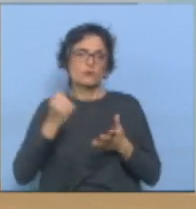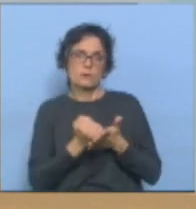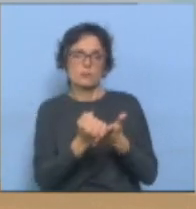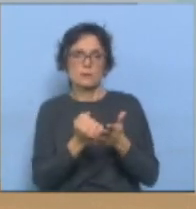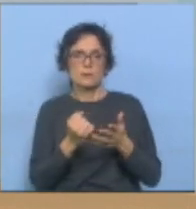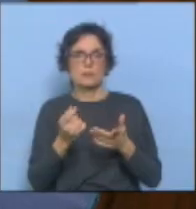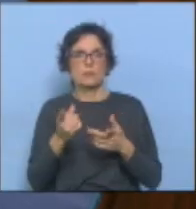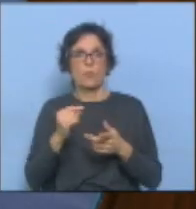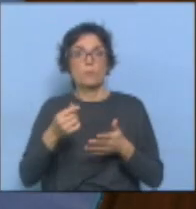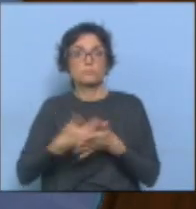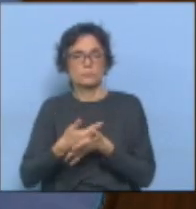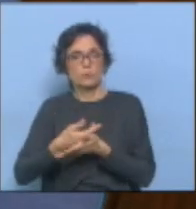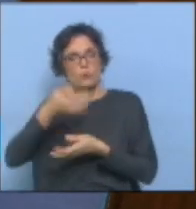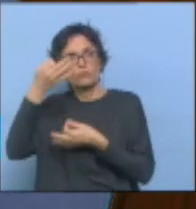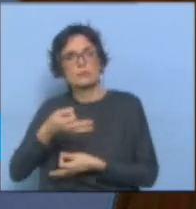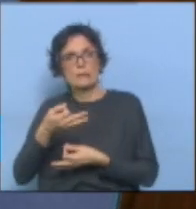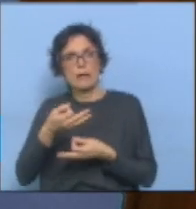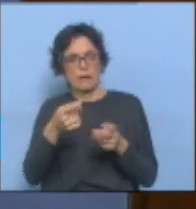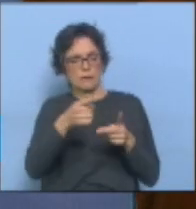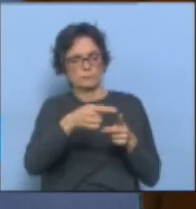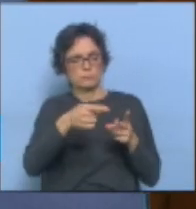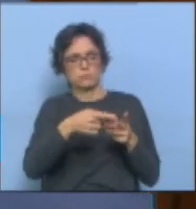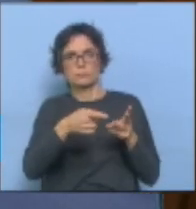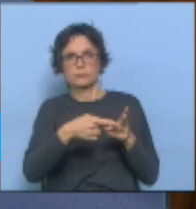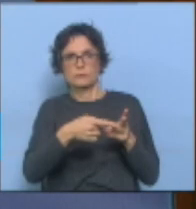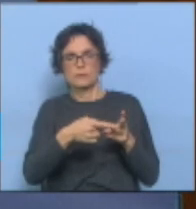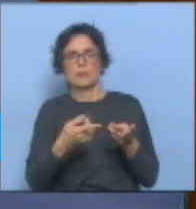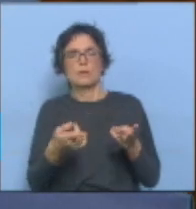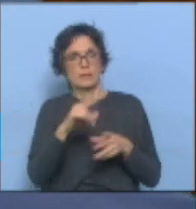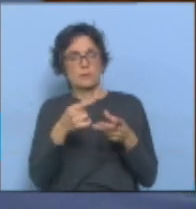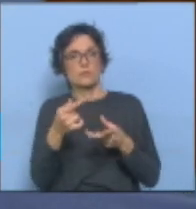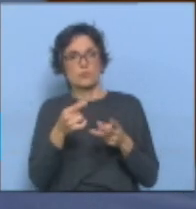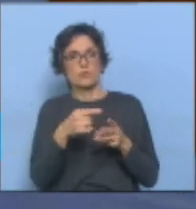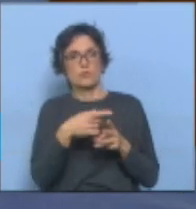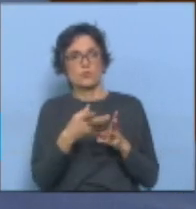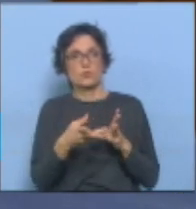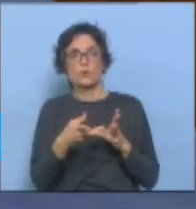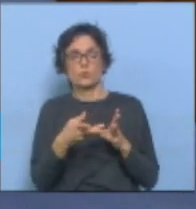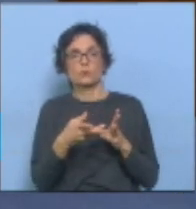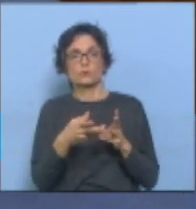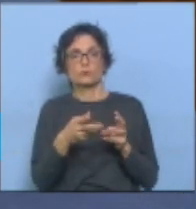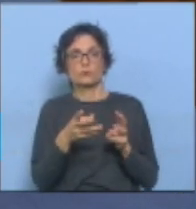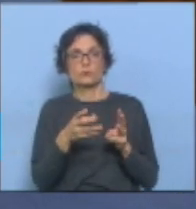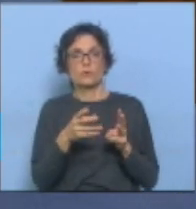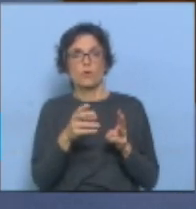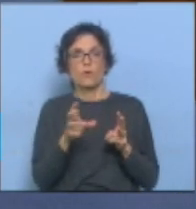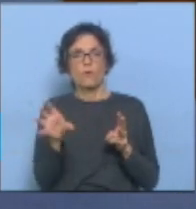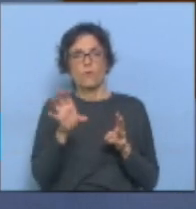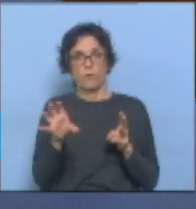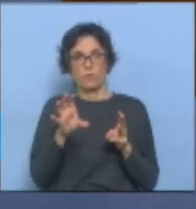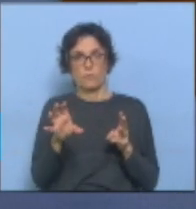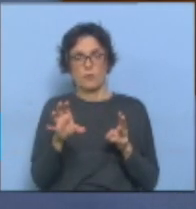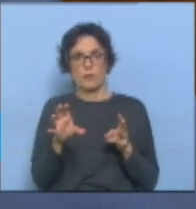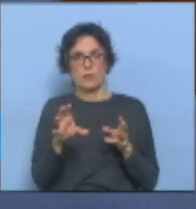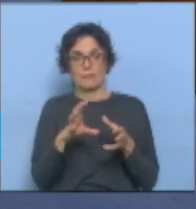morte assistida, ou morte com dignidade. Morte com dignidade, exatamente, que é uma das formulações também legislativas. É uma das formulações que visa uma manipulação